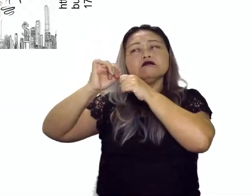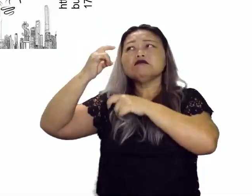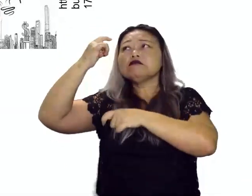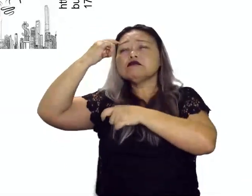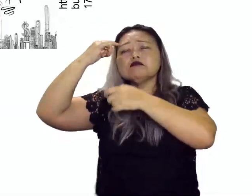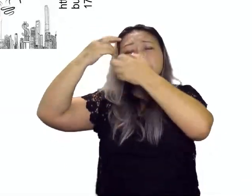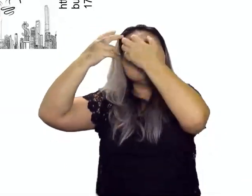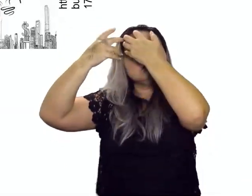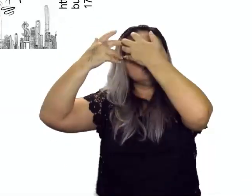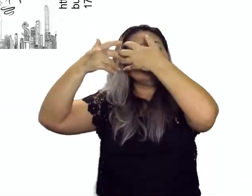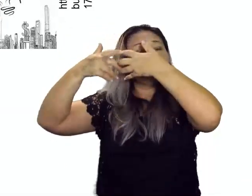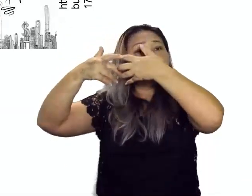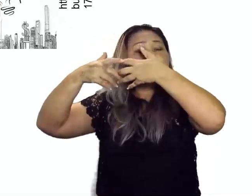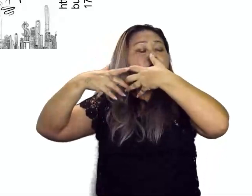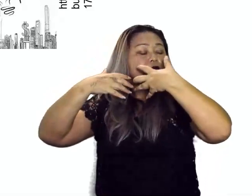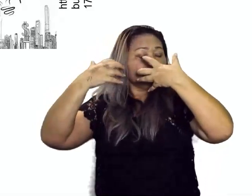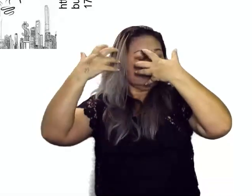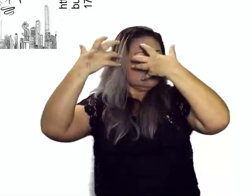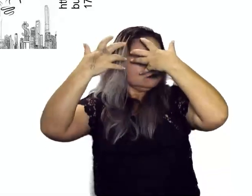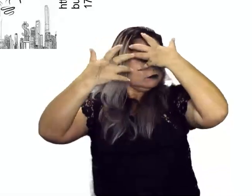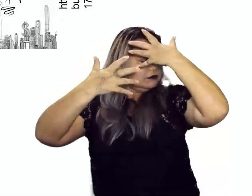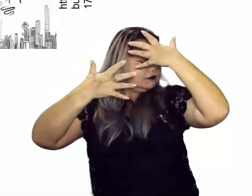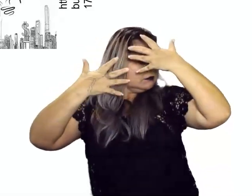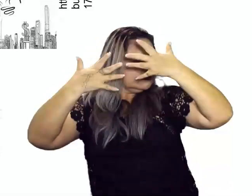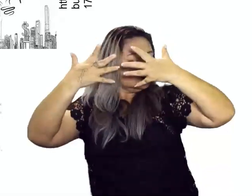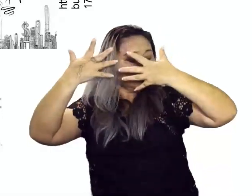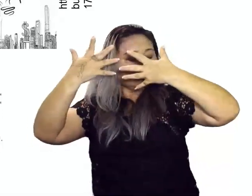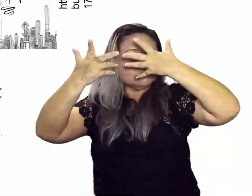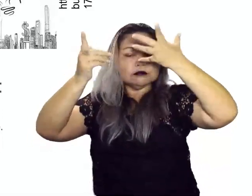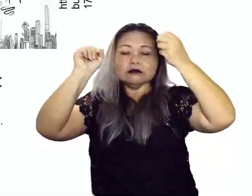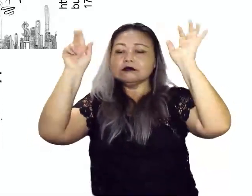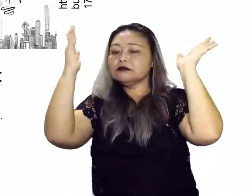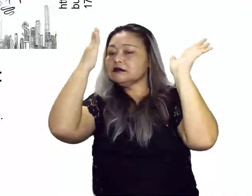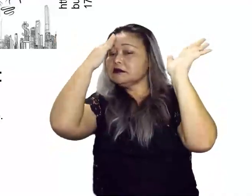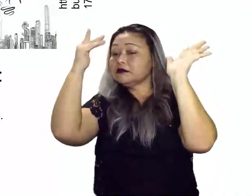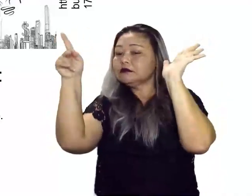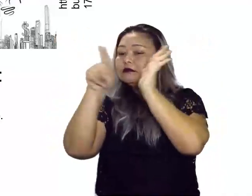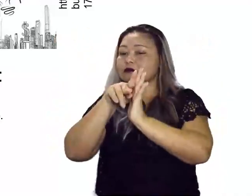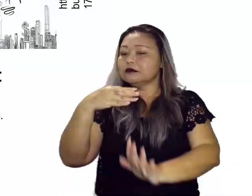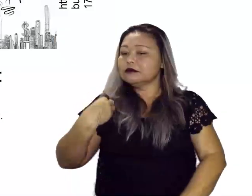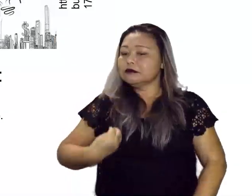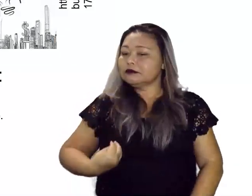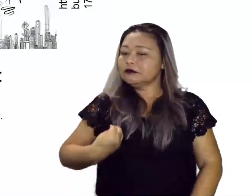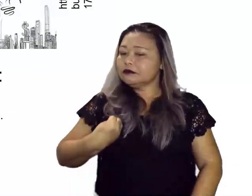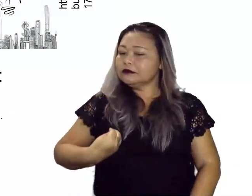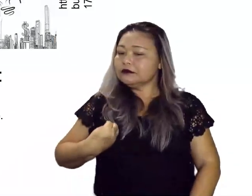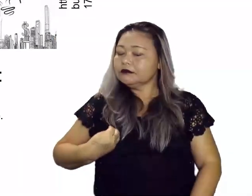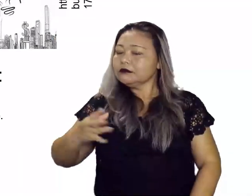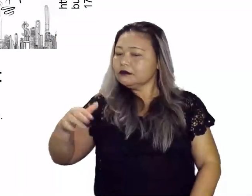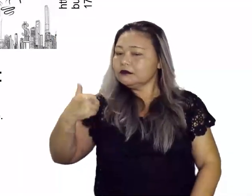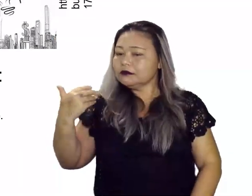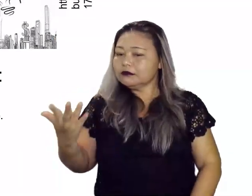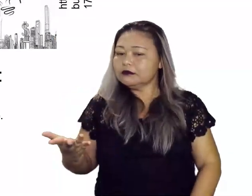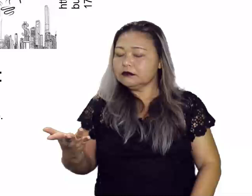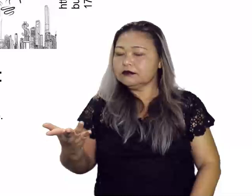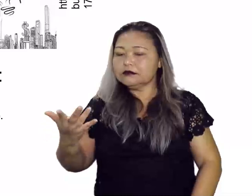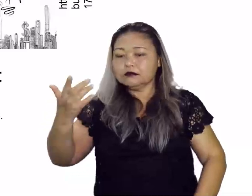nos deixa inquietos para saber sobre as questões da vida. Ela é naturalmente, né,